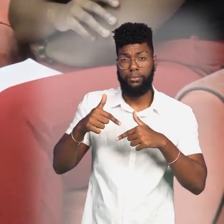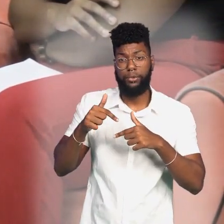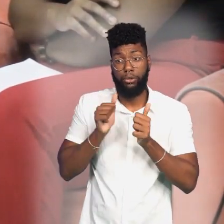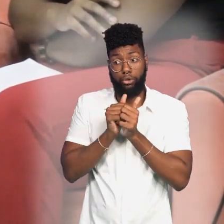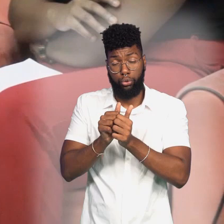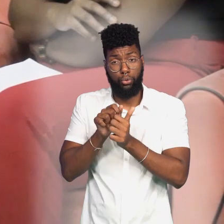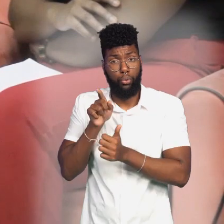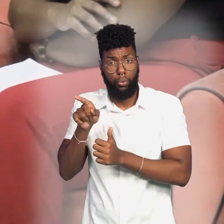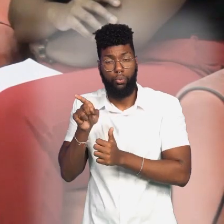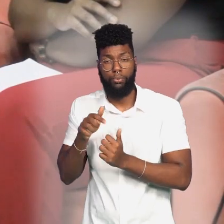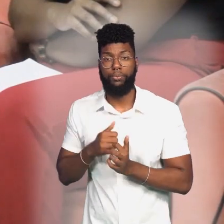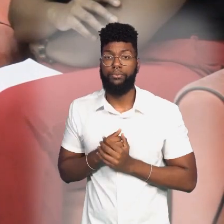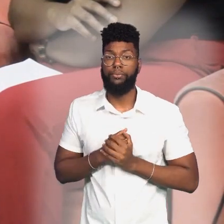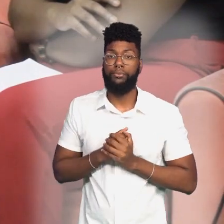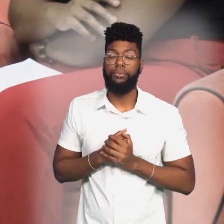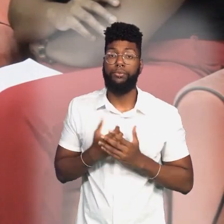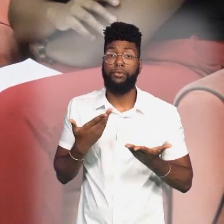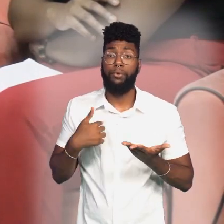eu fiquei de